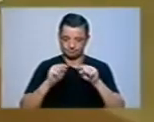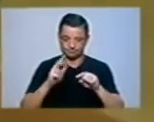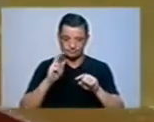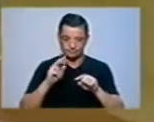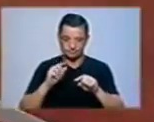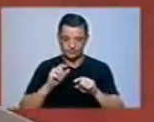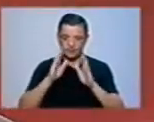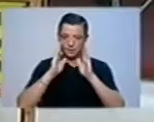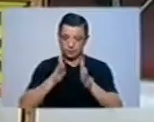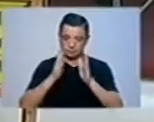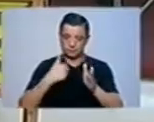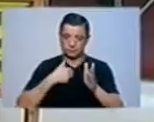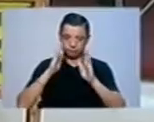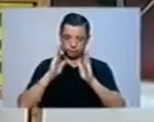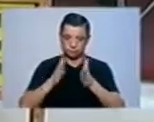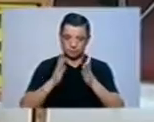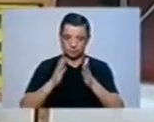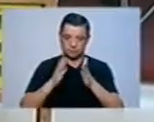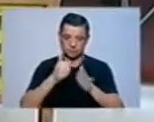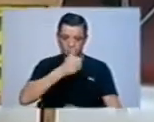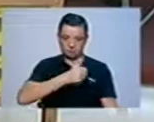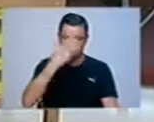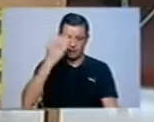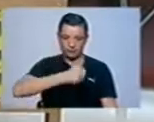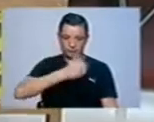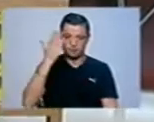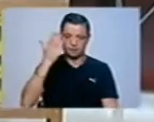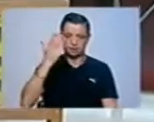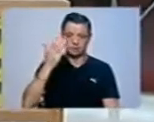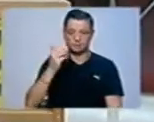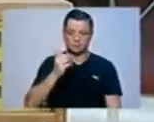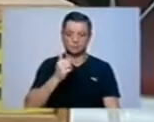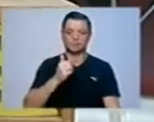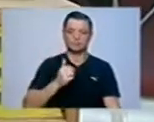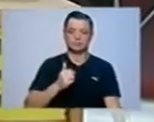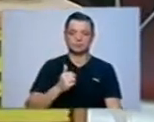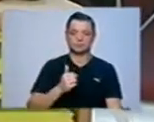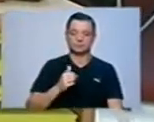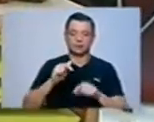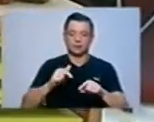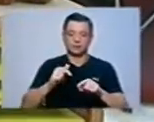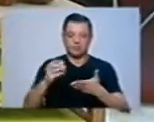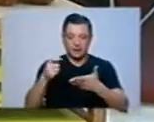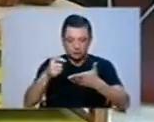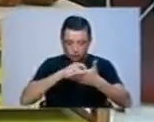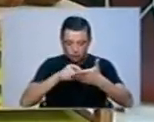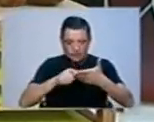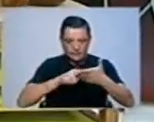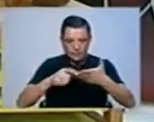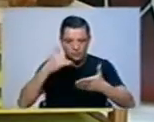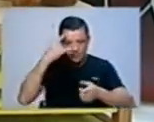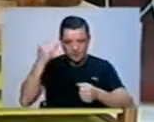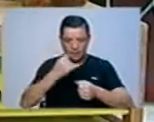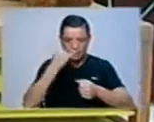Queres ver? Queres ver uma agenda? A minha agenda. Olá, Isabel, bom dia. Bom dia. Ai, tem espaço para escrever e tudo? Sim, sim. E tem uma dica por